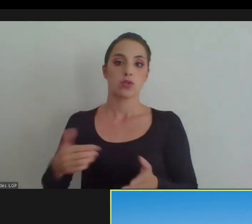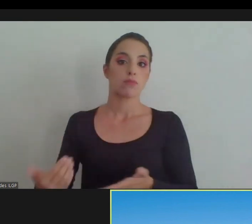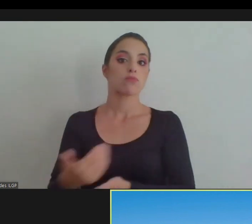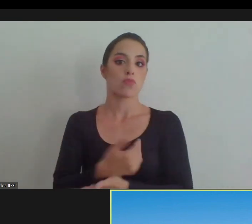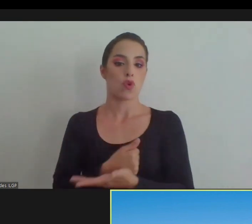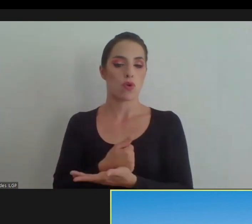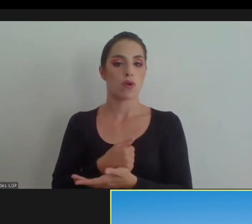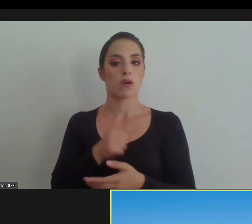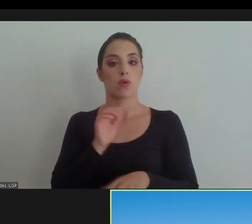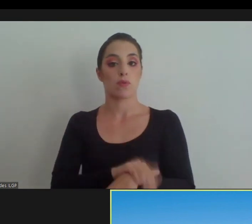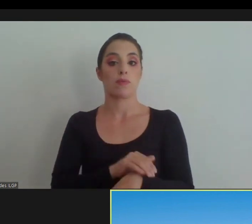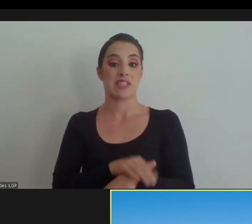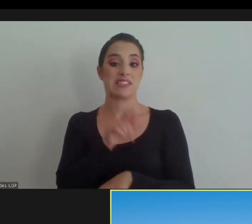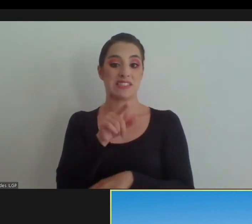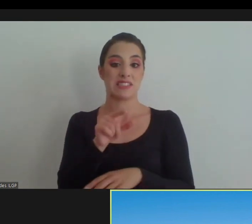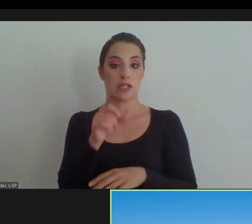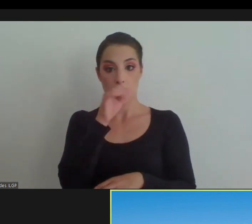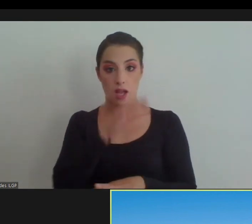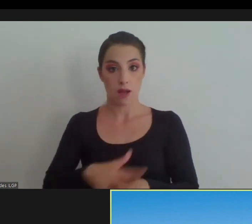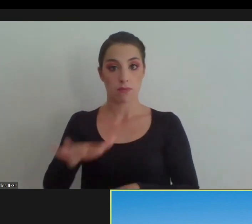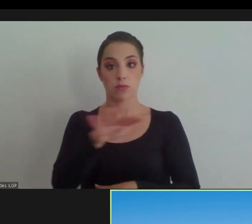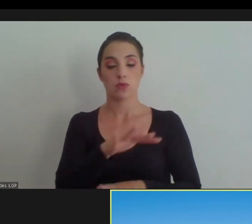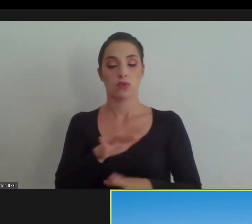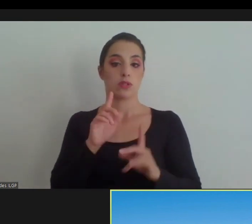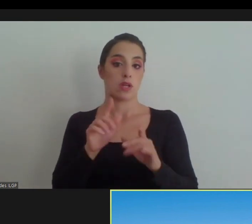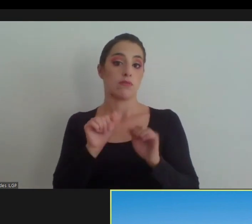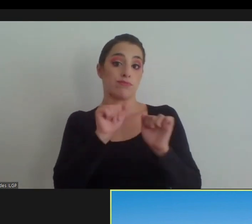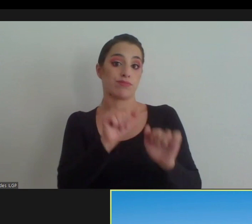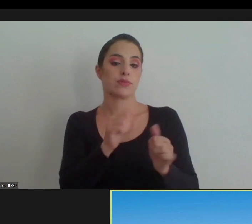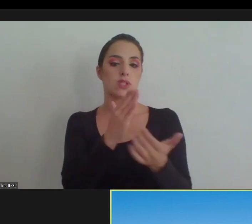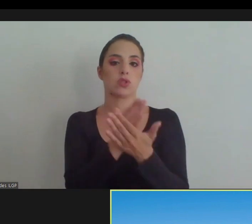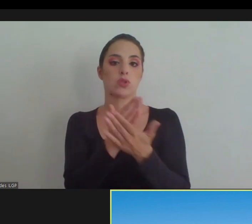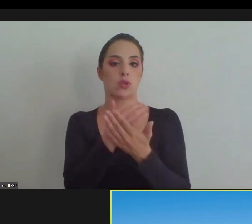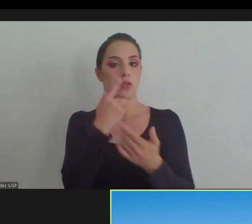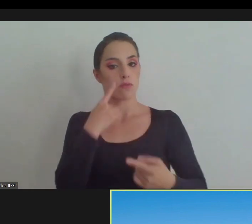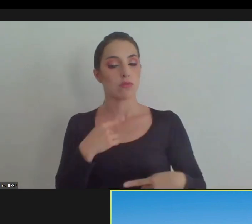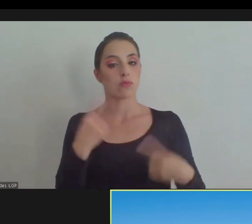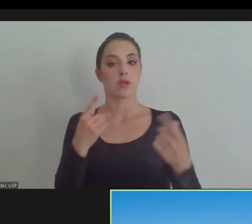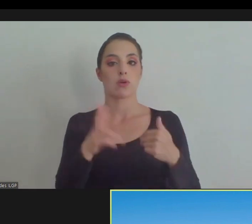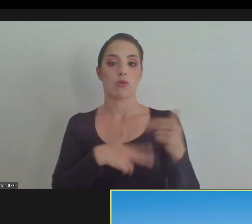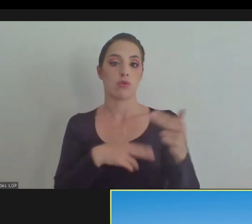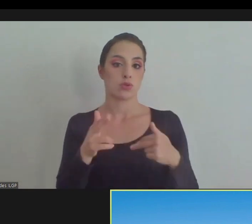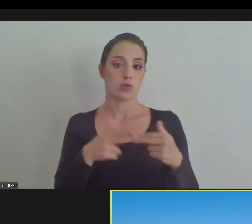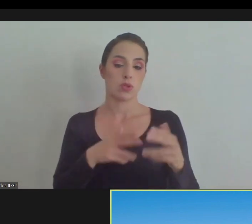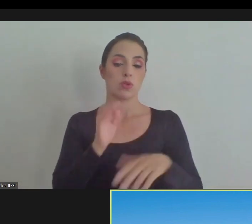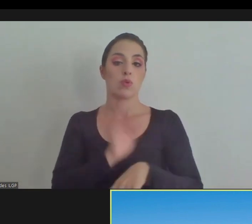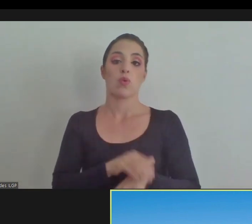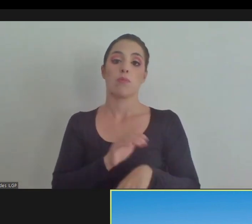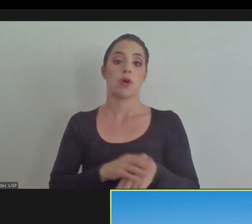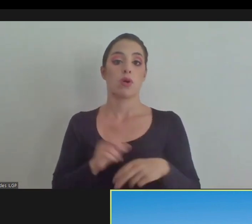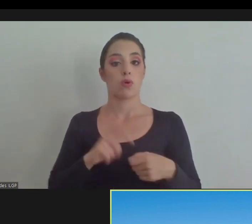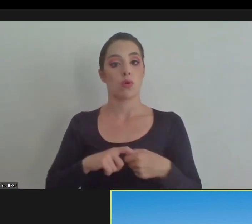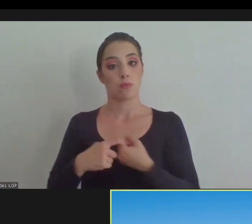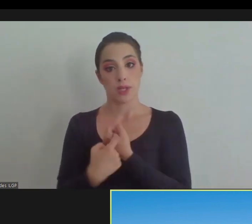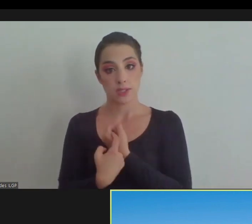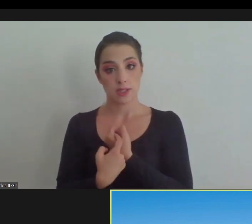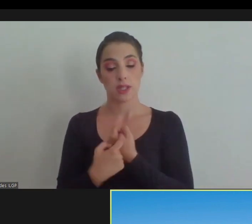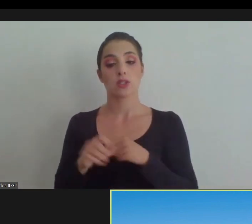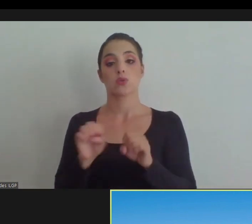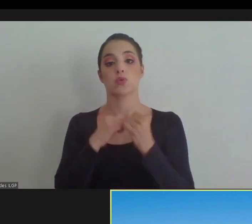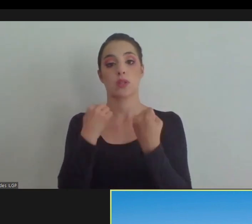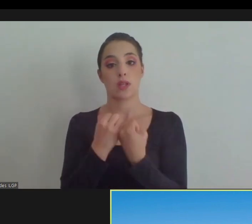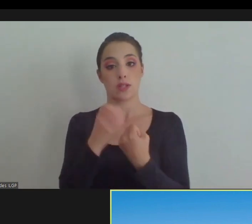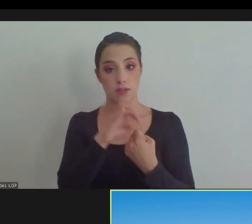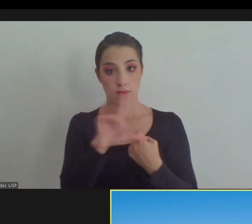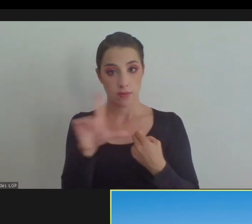este campus pertence a uma escola pública, foi construído através de parcerias com a sociedade civil,